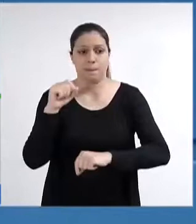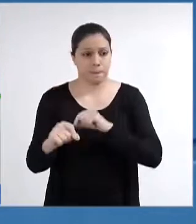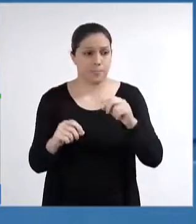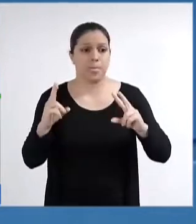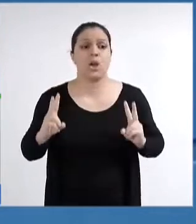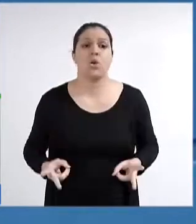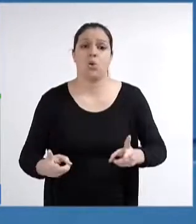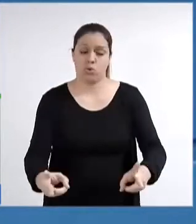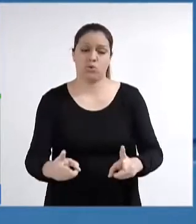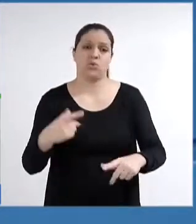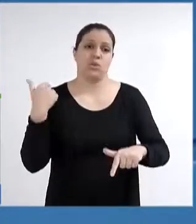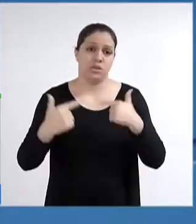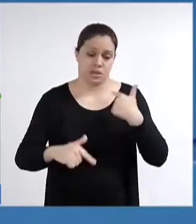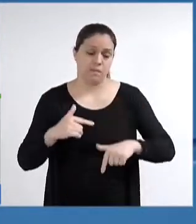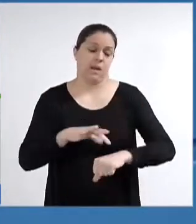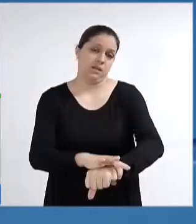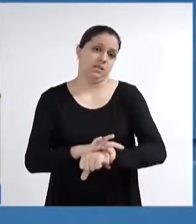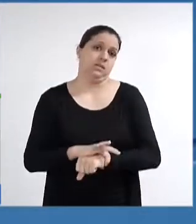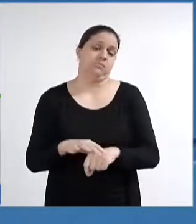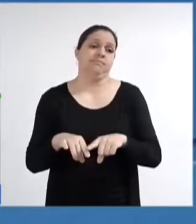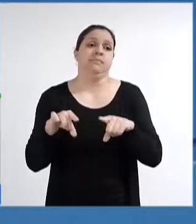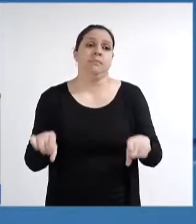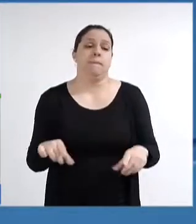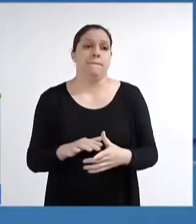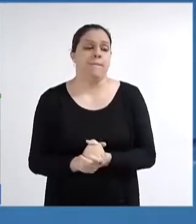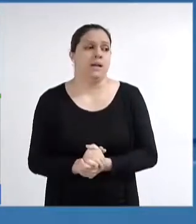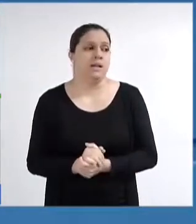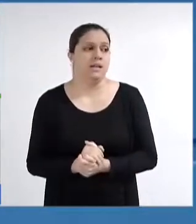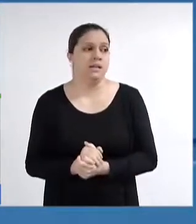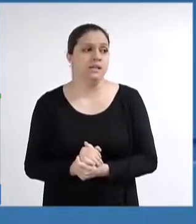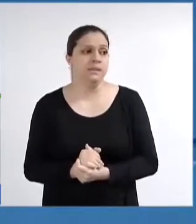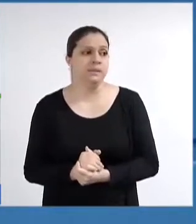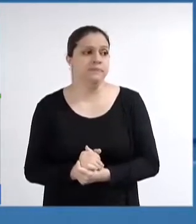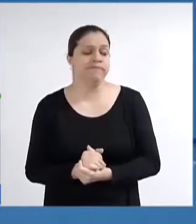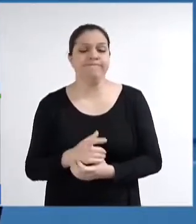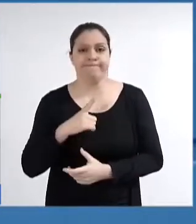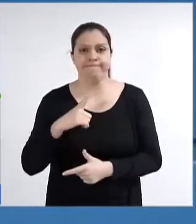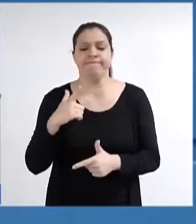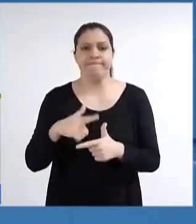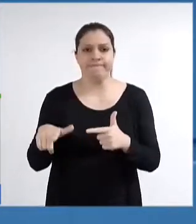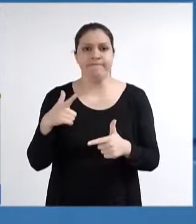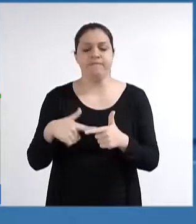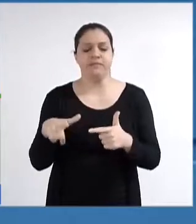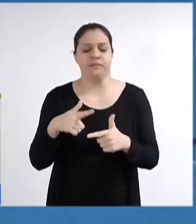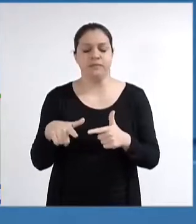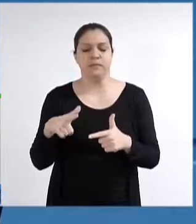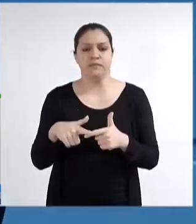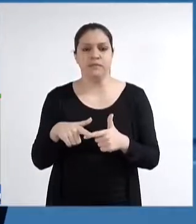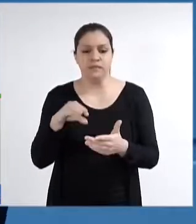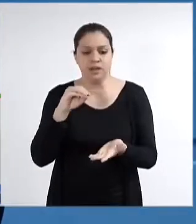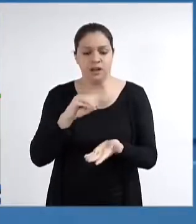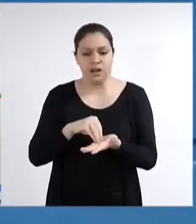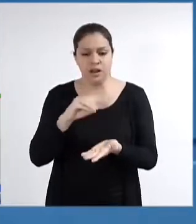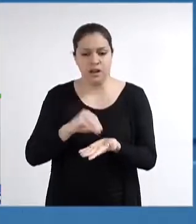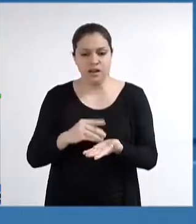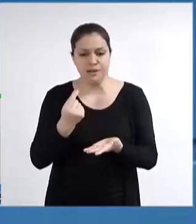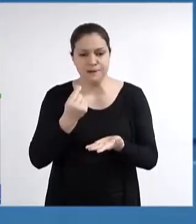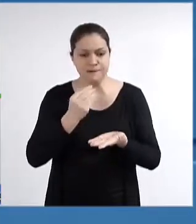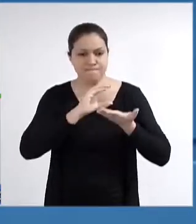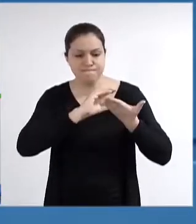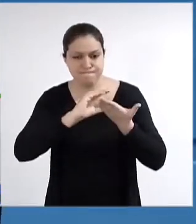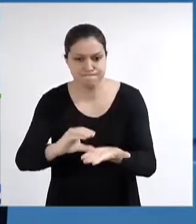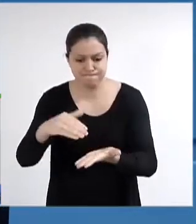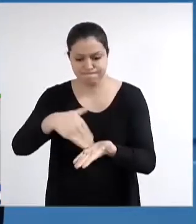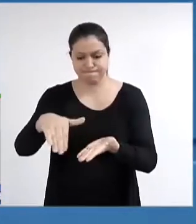continuar fazendo a parte da segurança, mas eu vejo que, com o problema da insegurança gerado, com a falta de recurso que a Secretaria